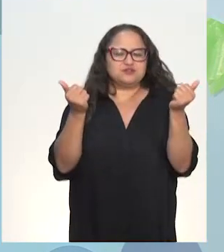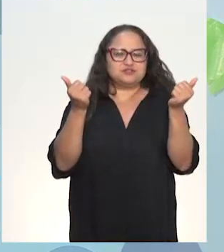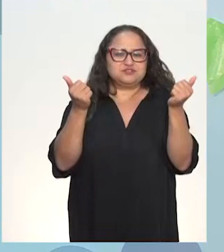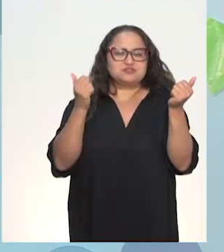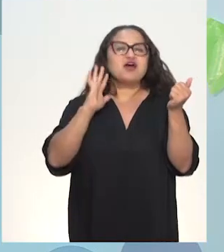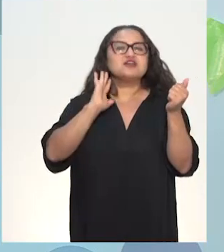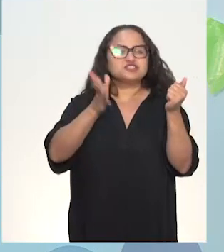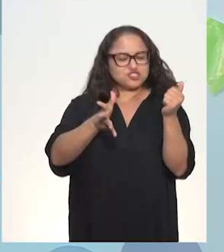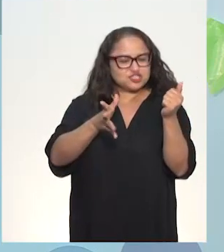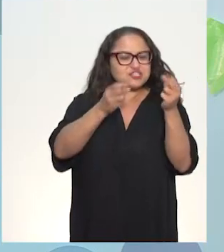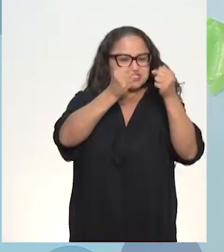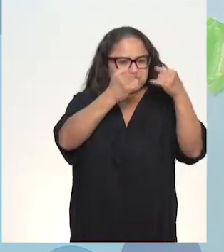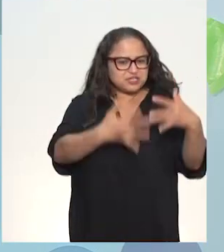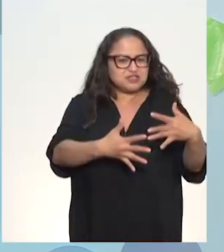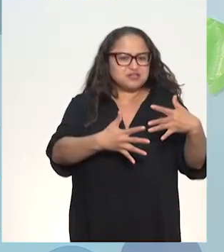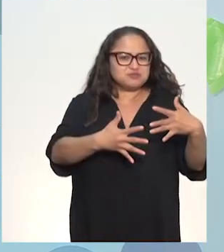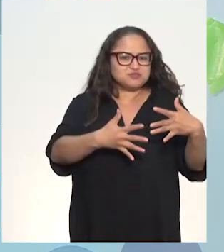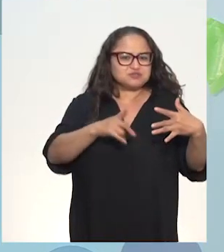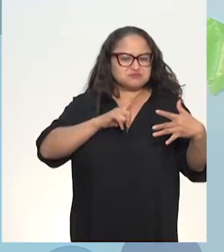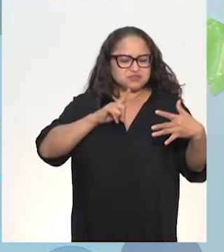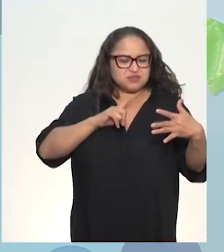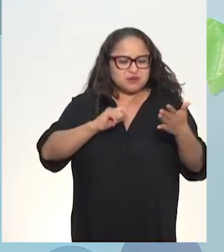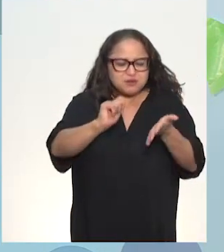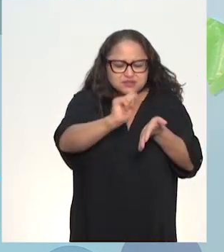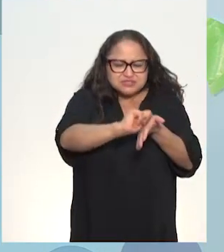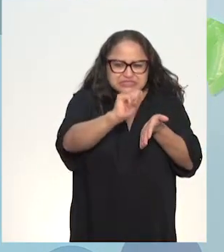última aula, que eles conseguem passar para o papel